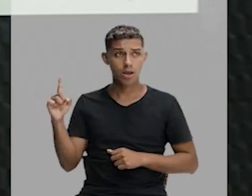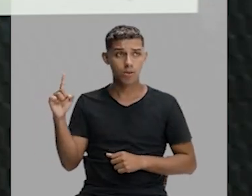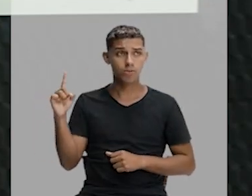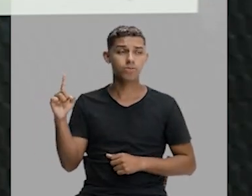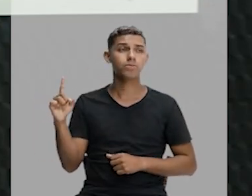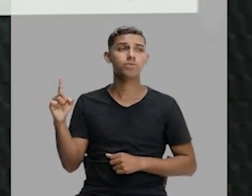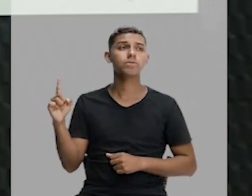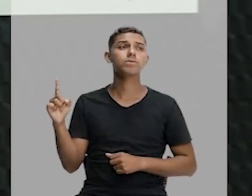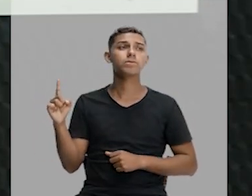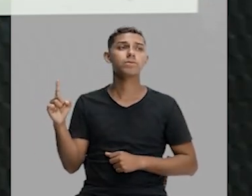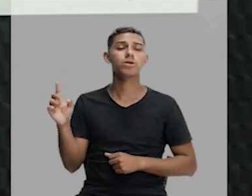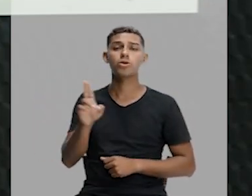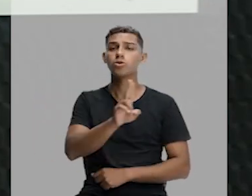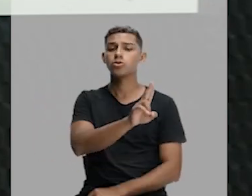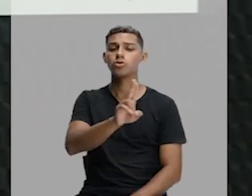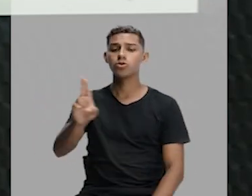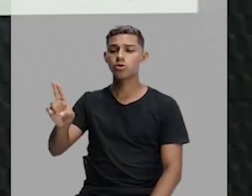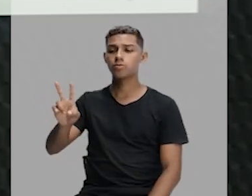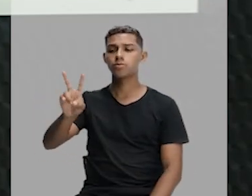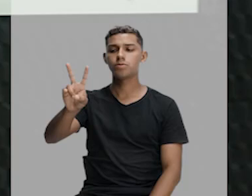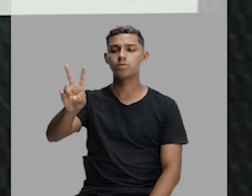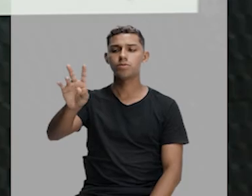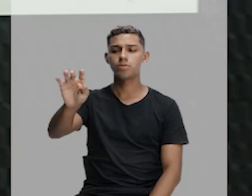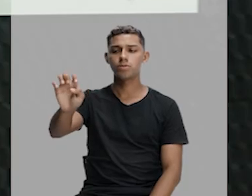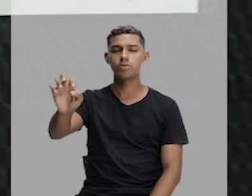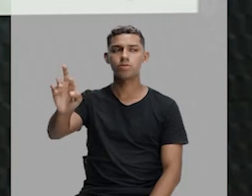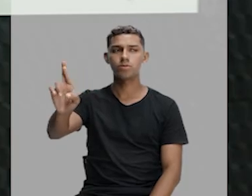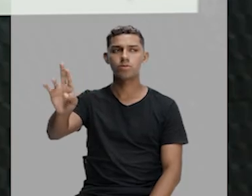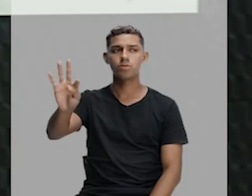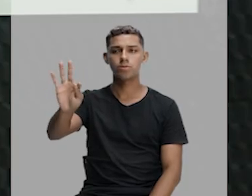aqui são os vértices